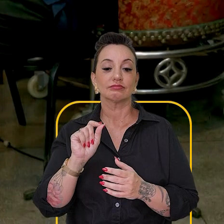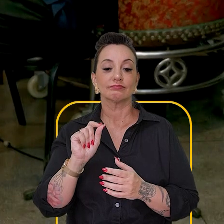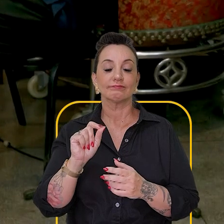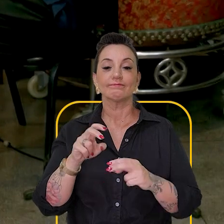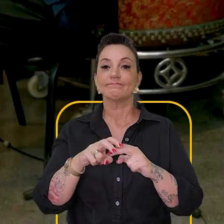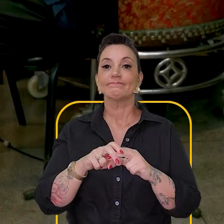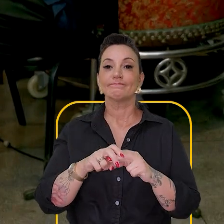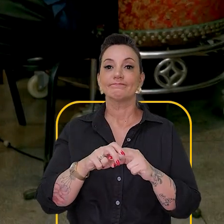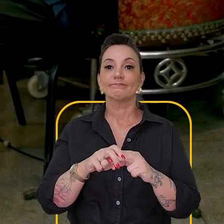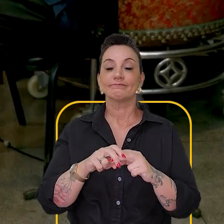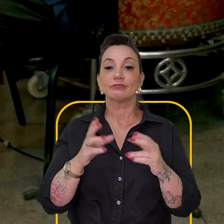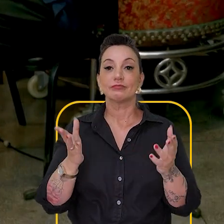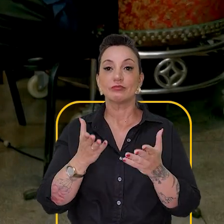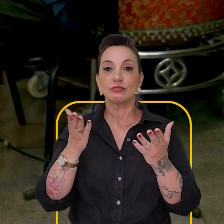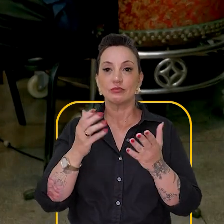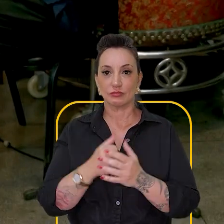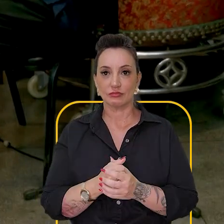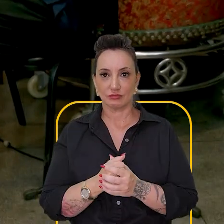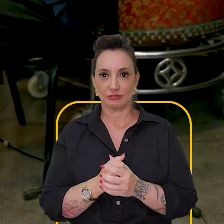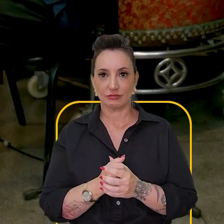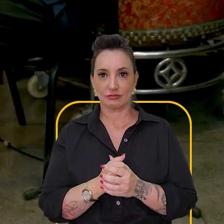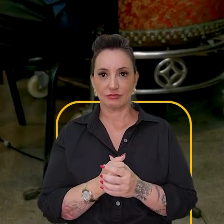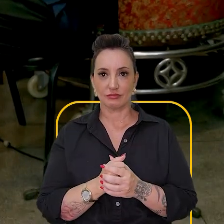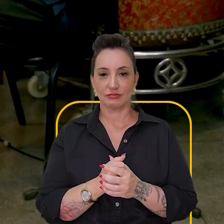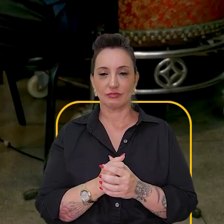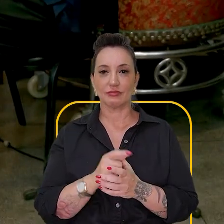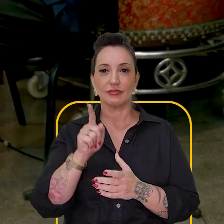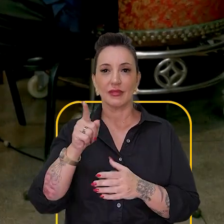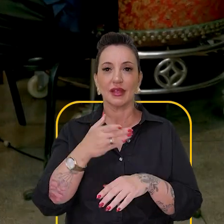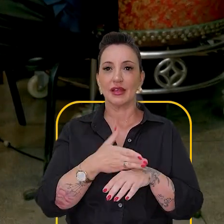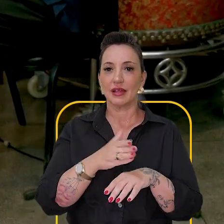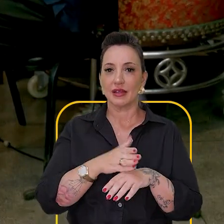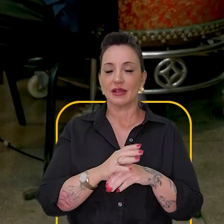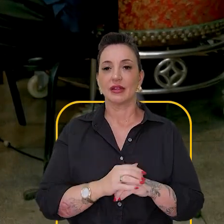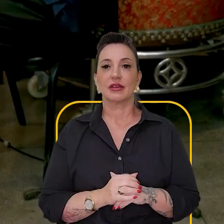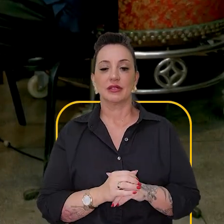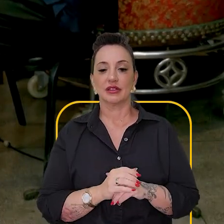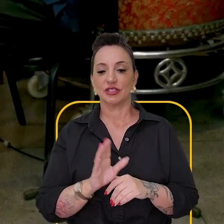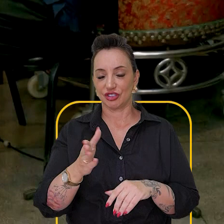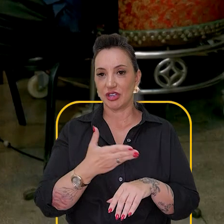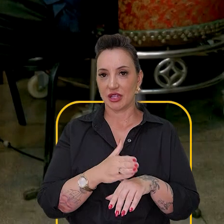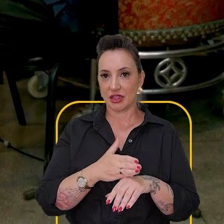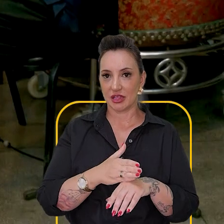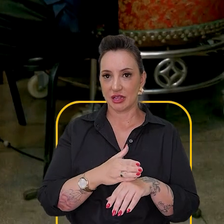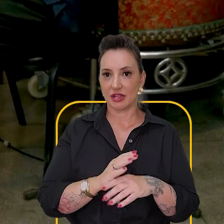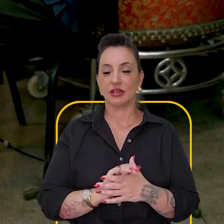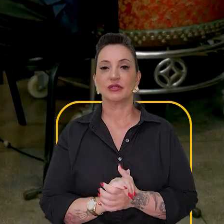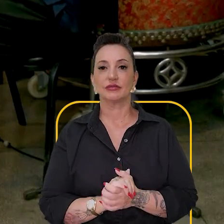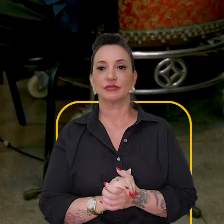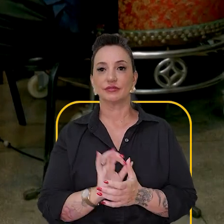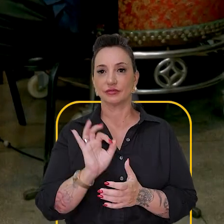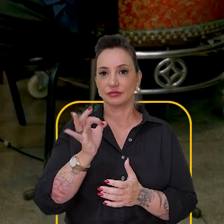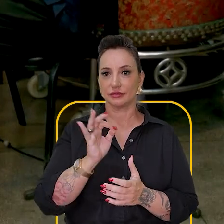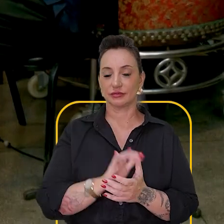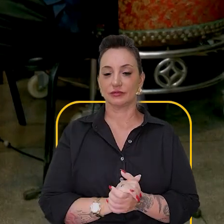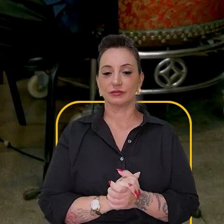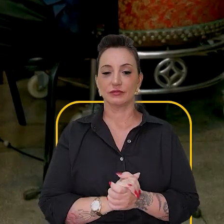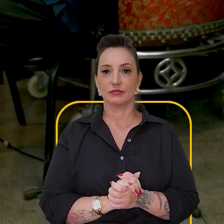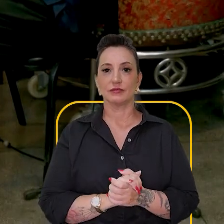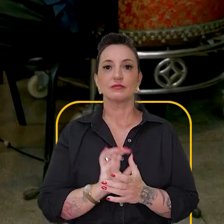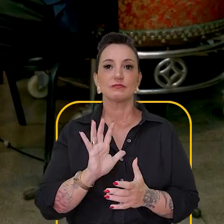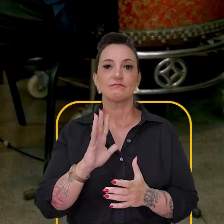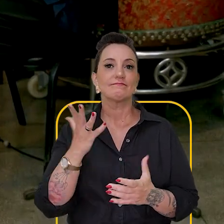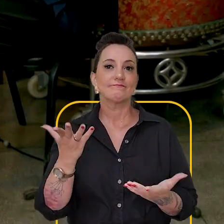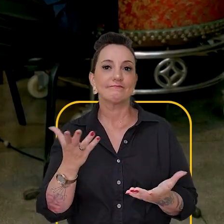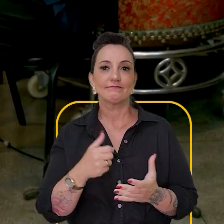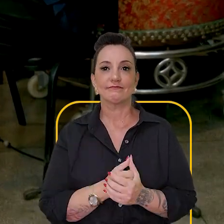te perguntar fiquei curioso para saber o que que te te levou assim o que que te mobilizou internamente para você treinar o cholim